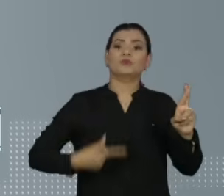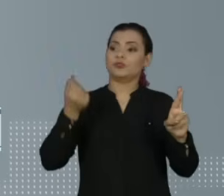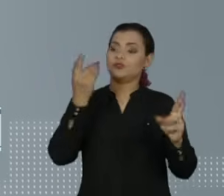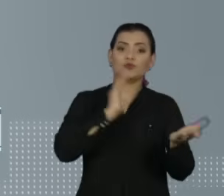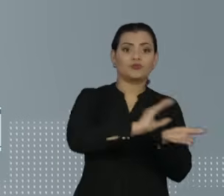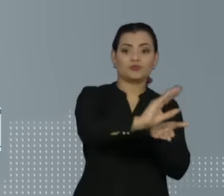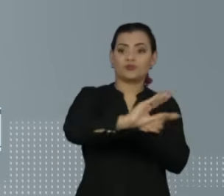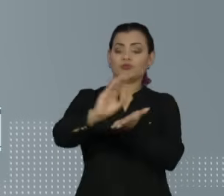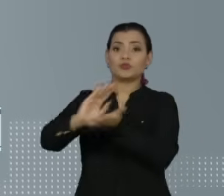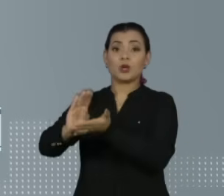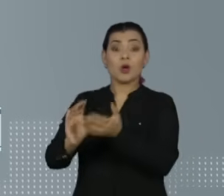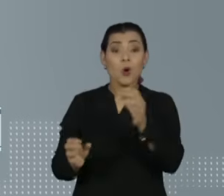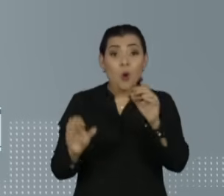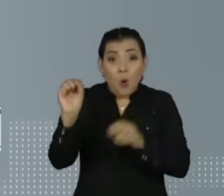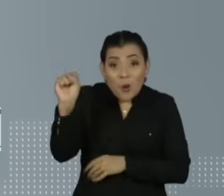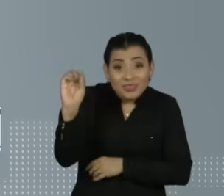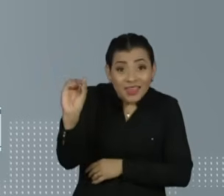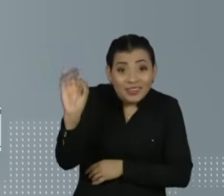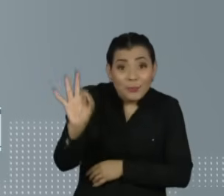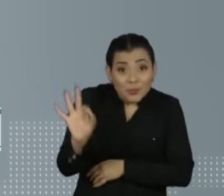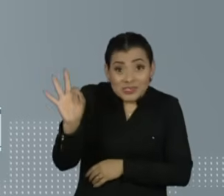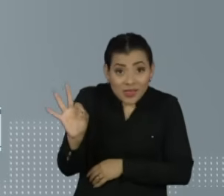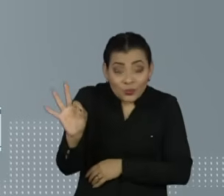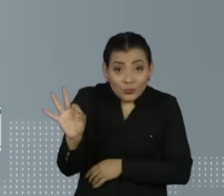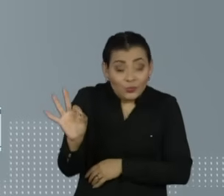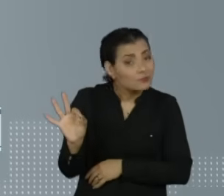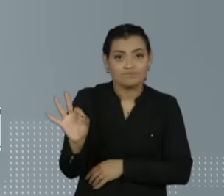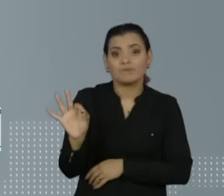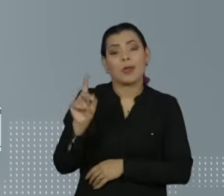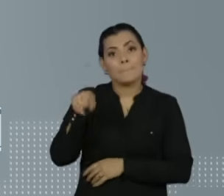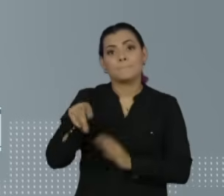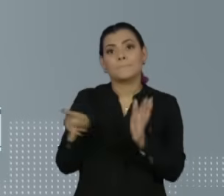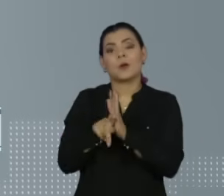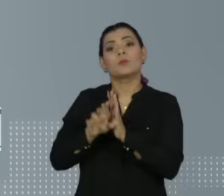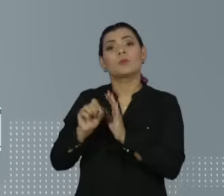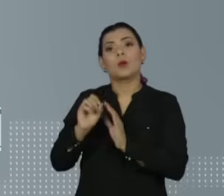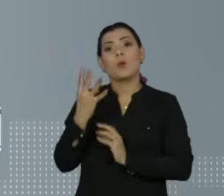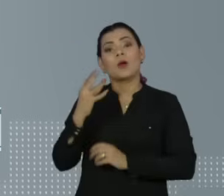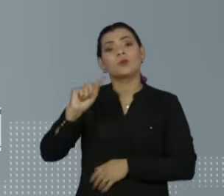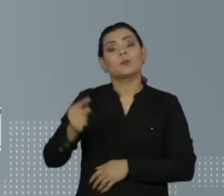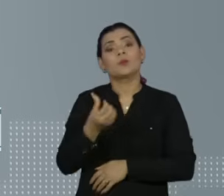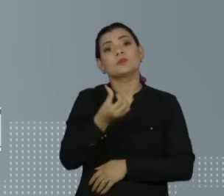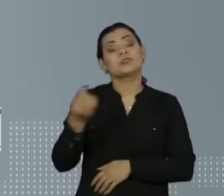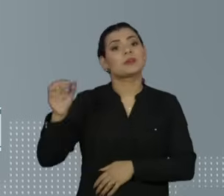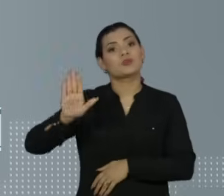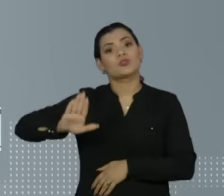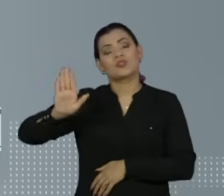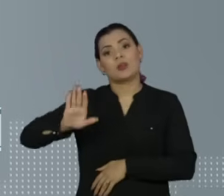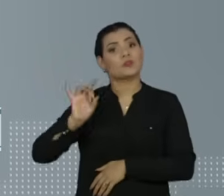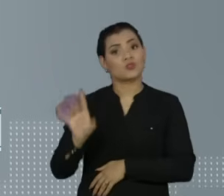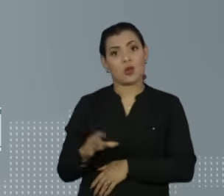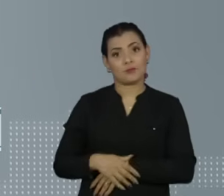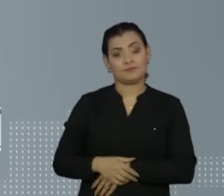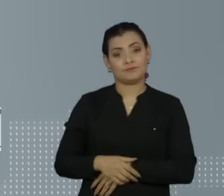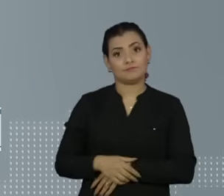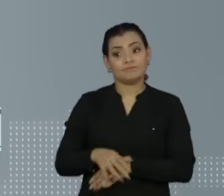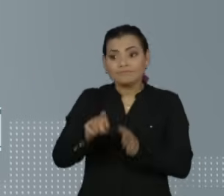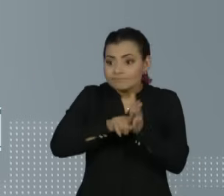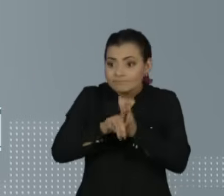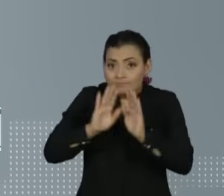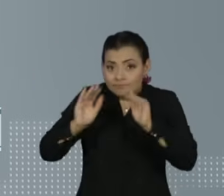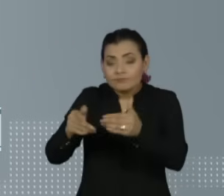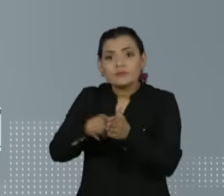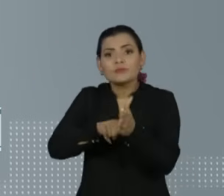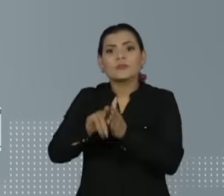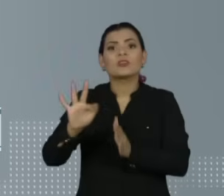eleição. 80% deste valor foram destinados a cerca de 4.600 candidaturas, segundo o levantamento do